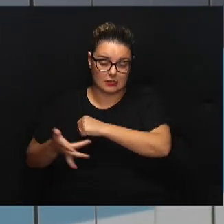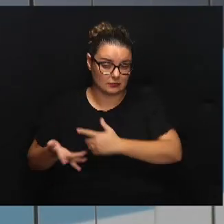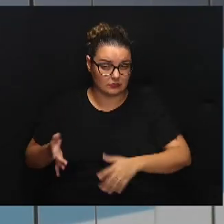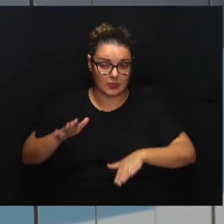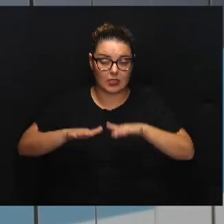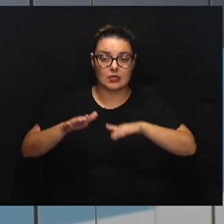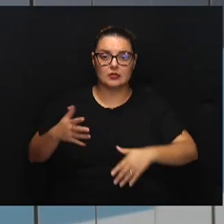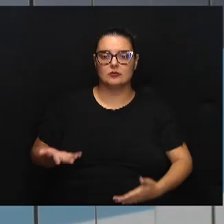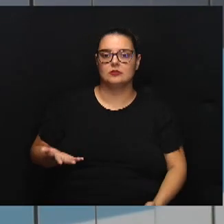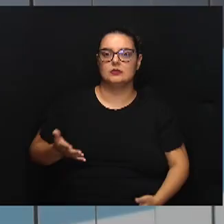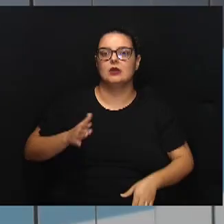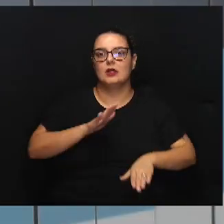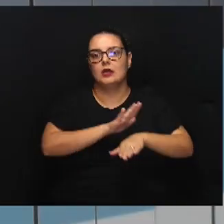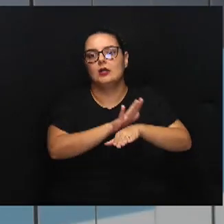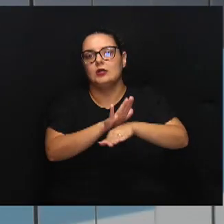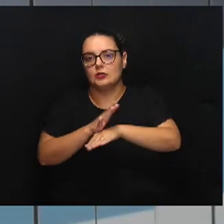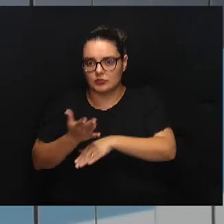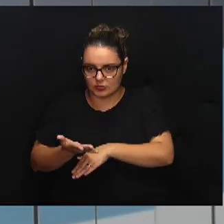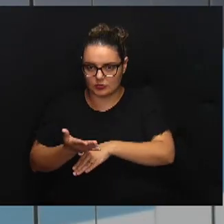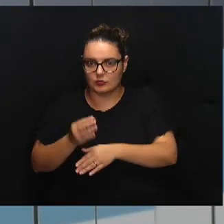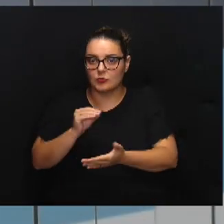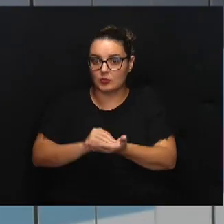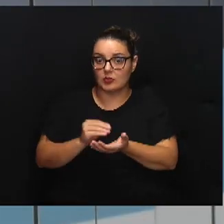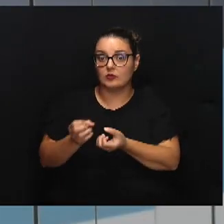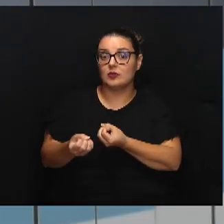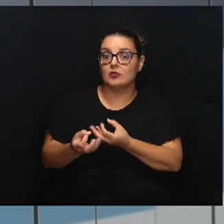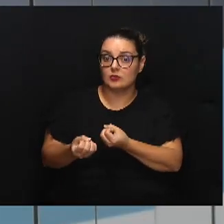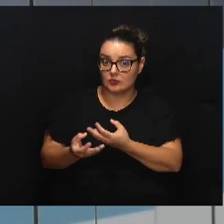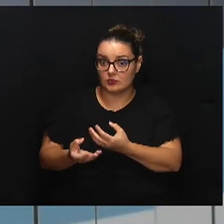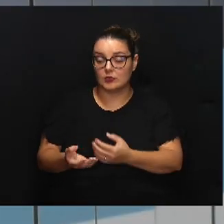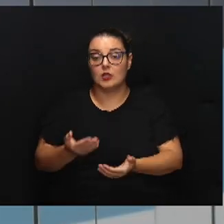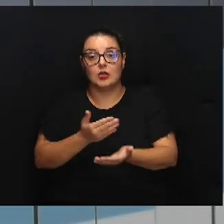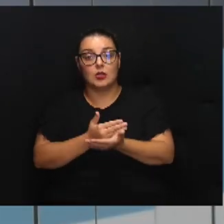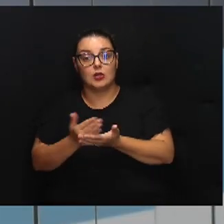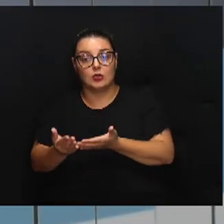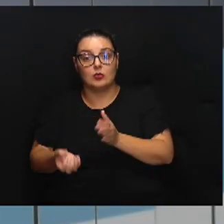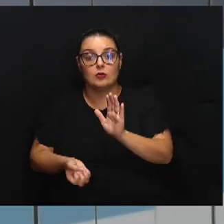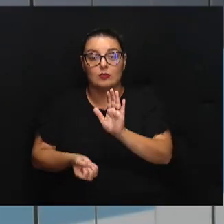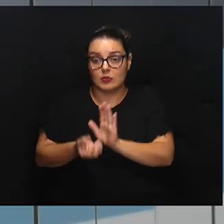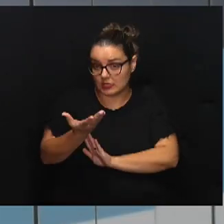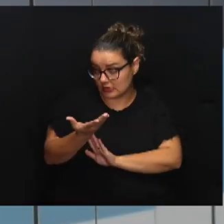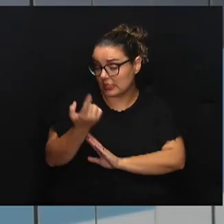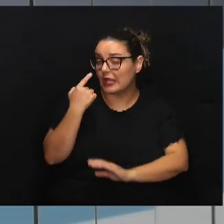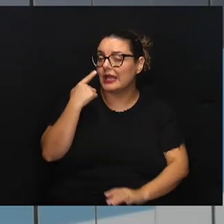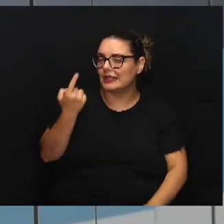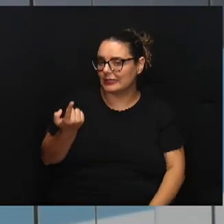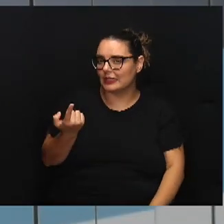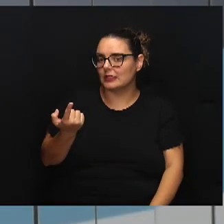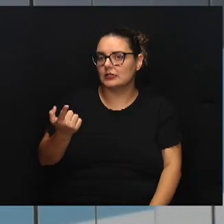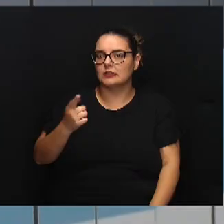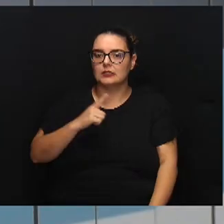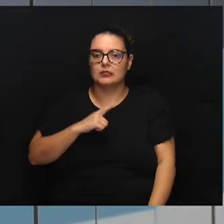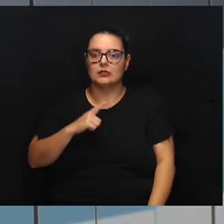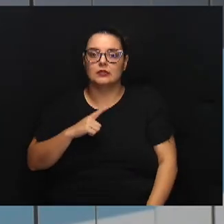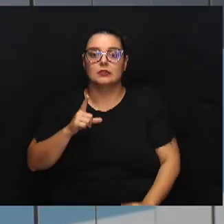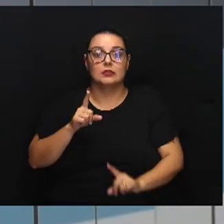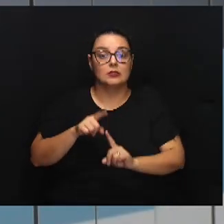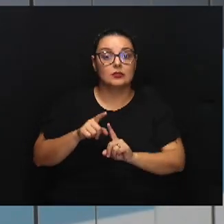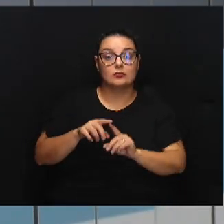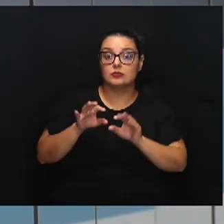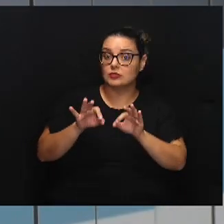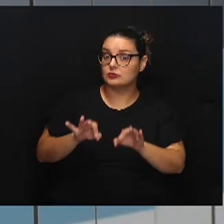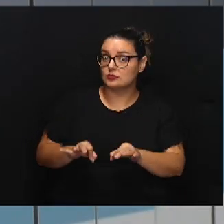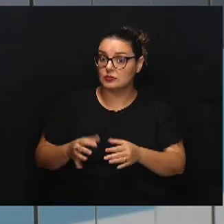muitas vezes contribuem para uma desinformação. E você começa a criar a ideia de que existe um tipo